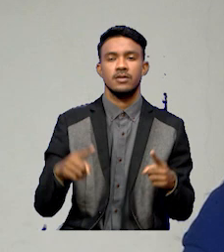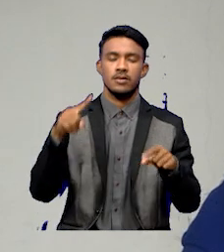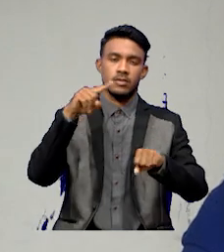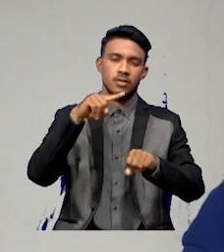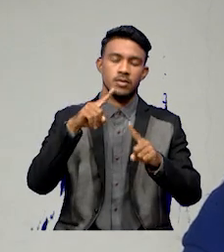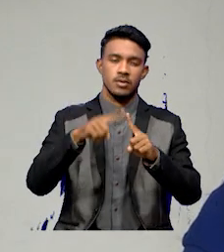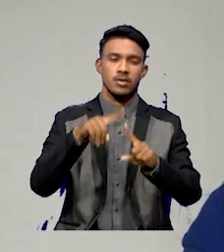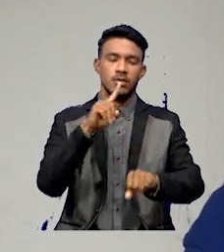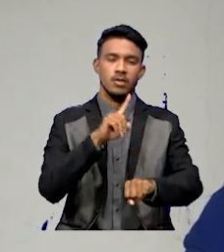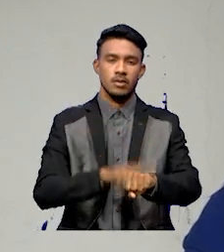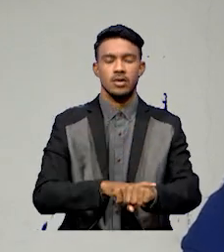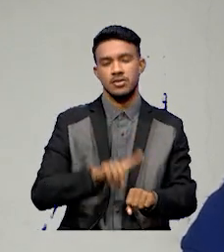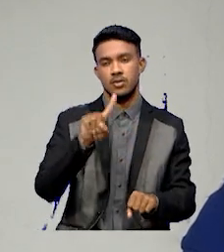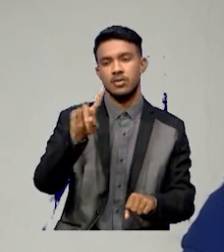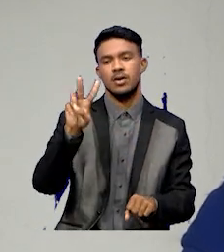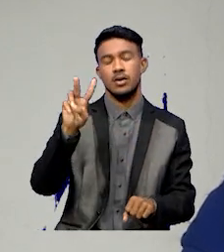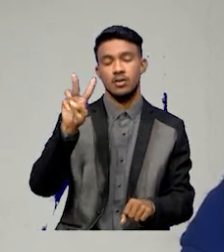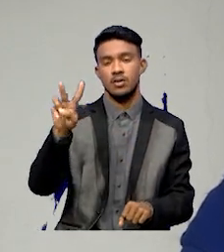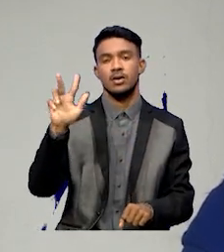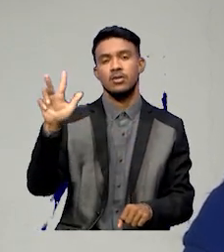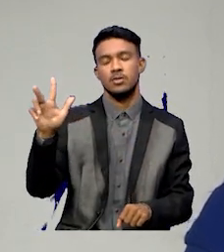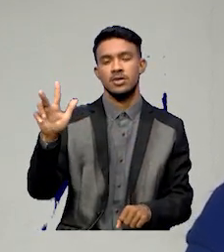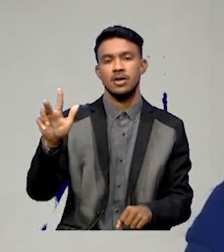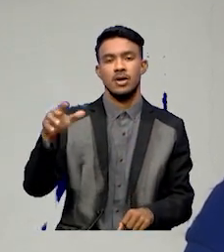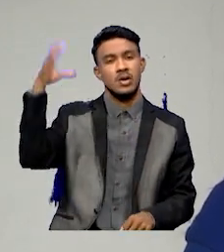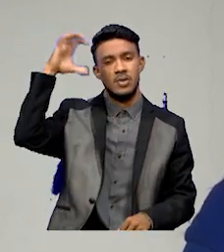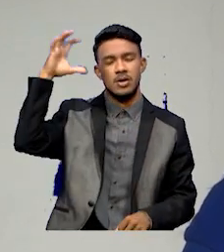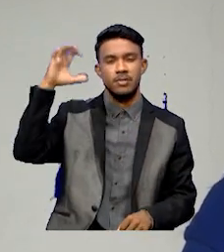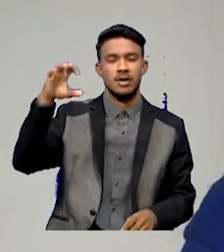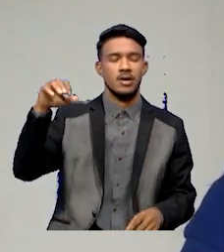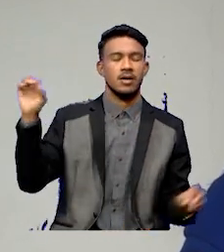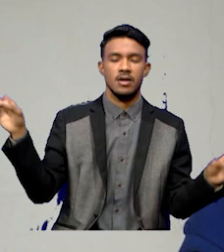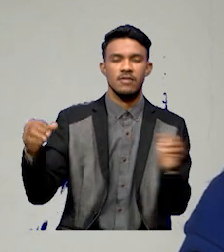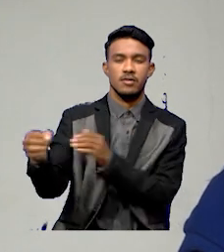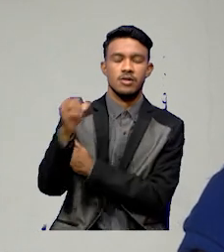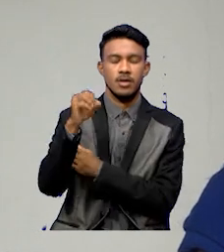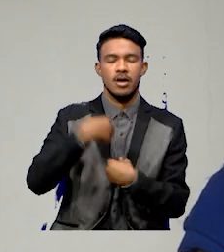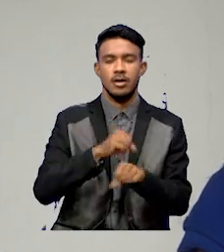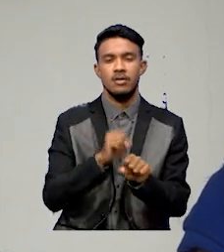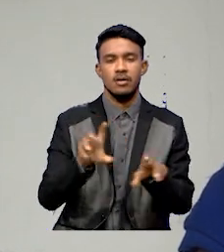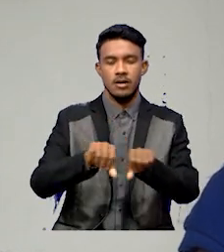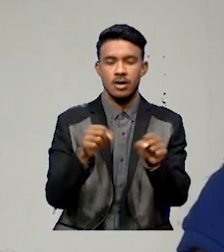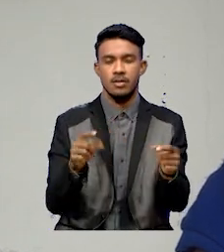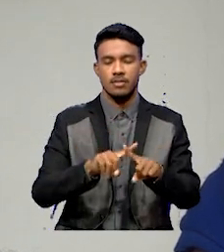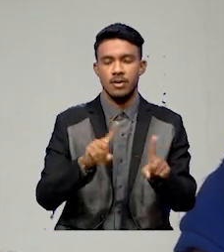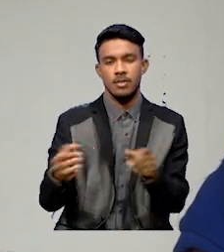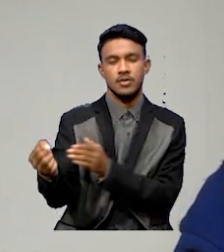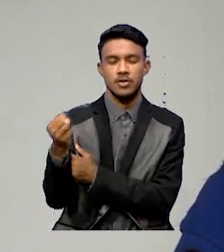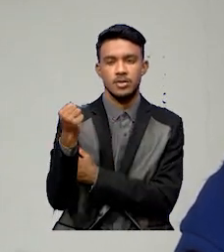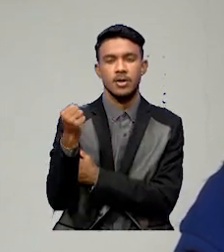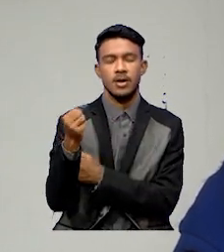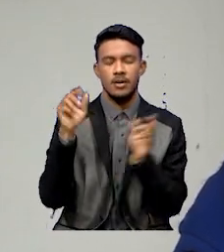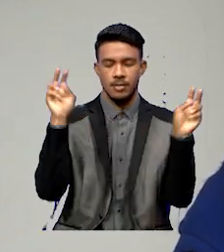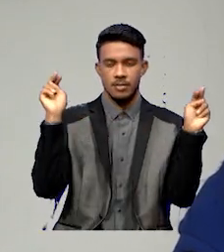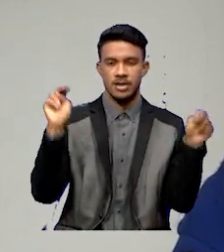tulumos, udam bem sei lá ia força para tu halo estragos. Mas é esforço nem é que se han energia